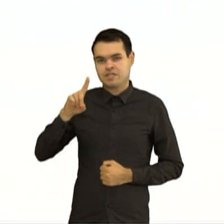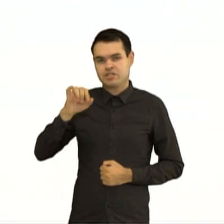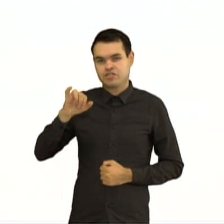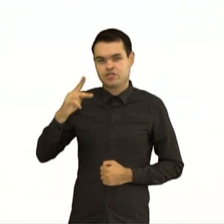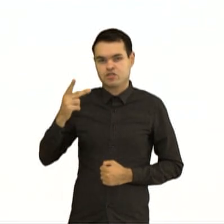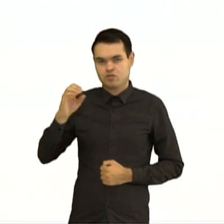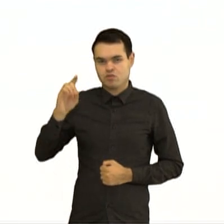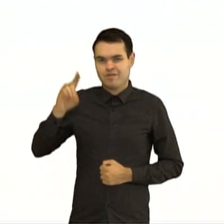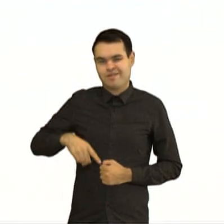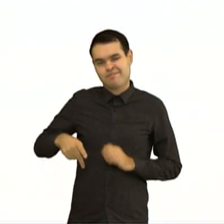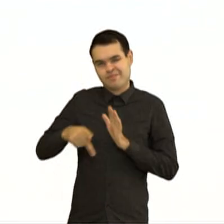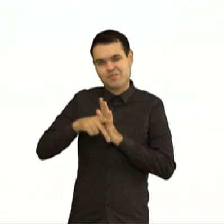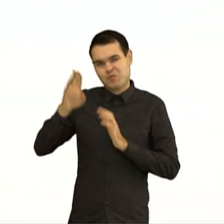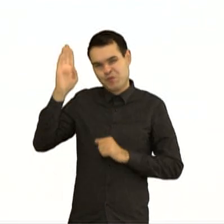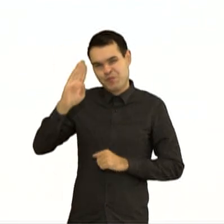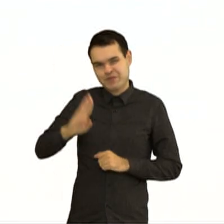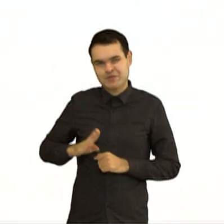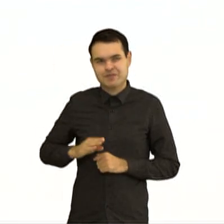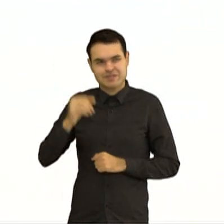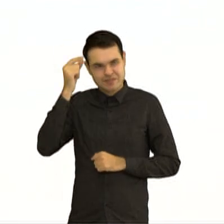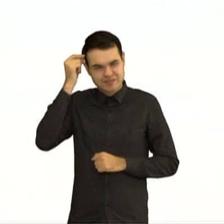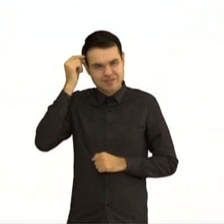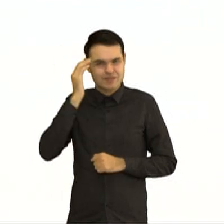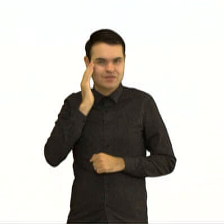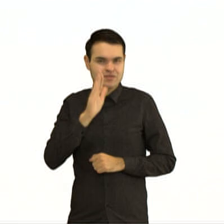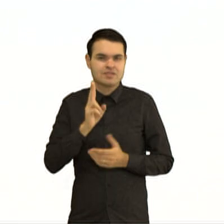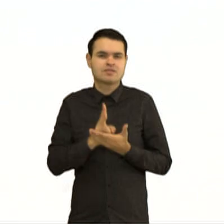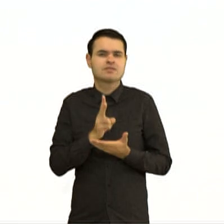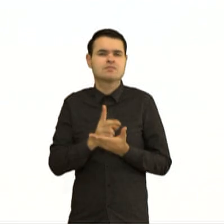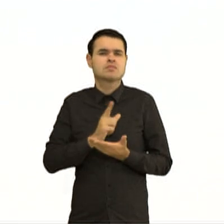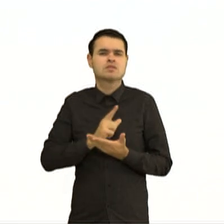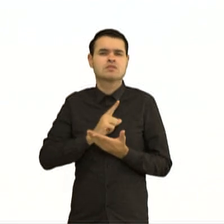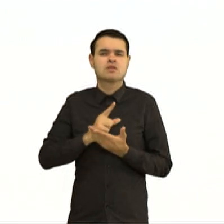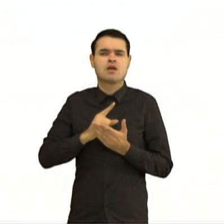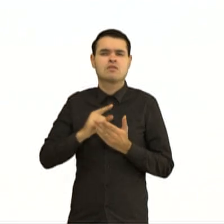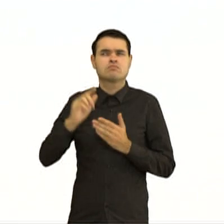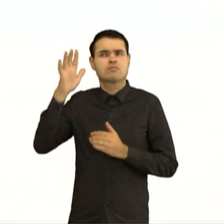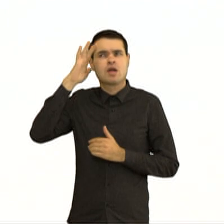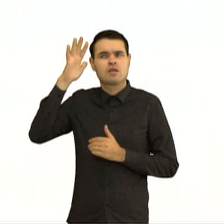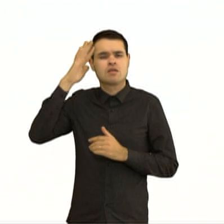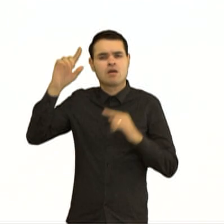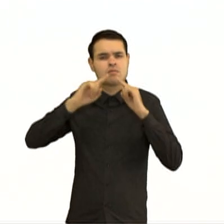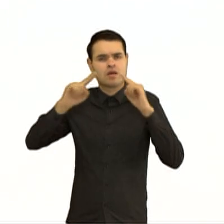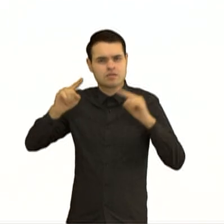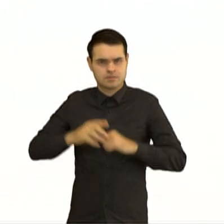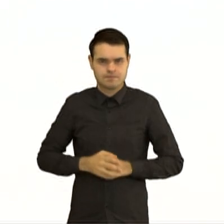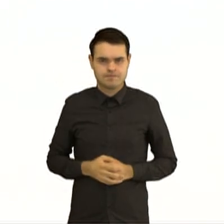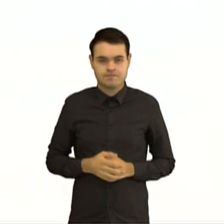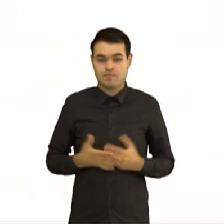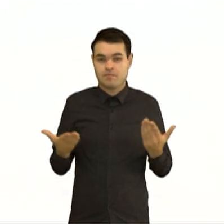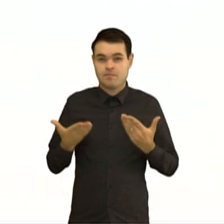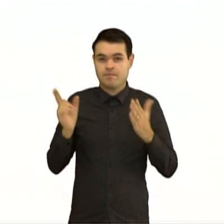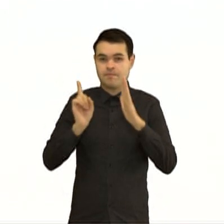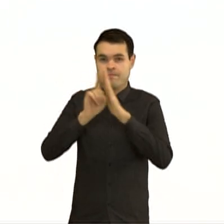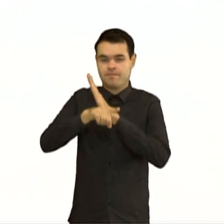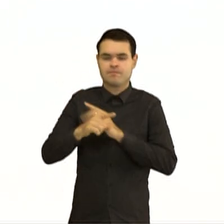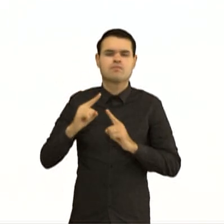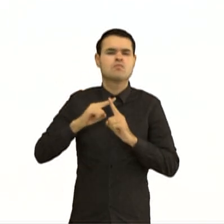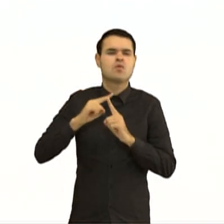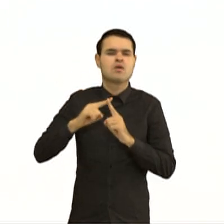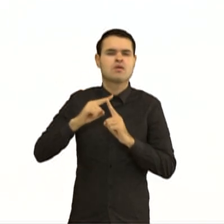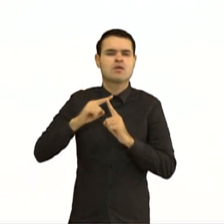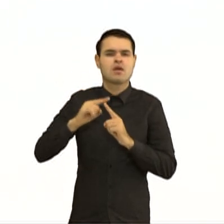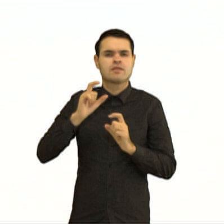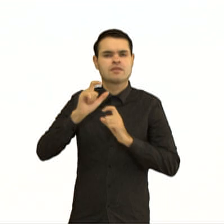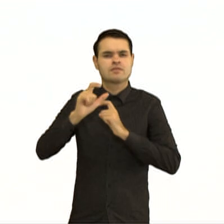brasileiro. E nas tirinhas dele sempre tem uma reflexão, uma crítica. Vamos ver aqui a questão? Por que na